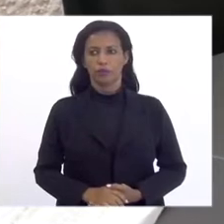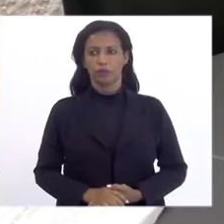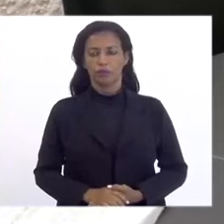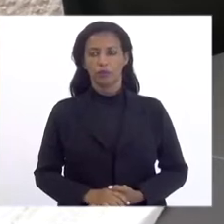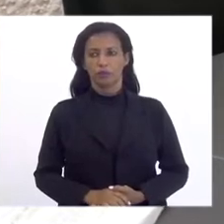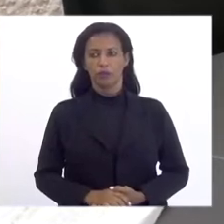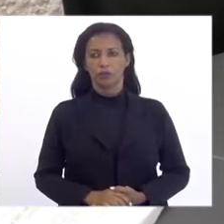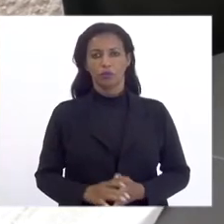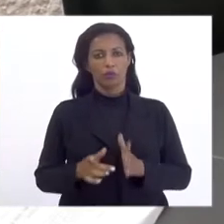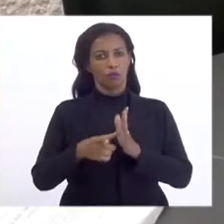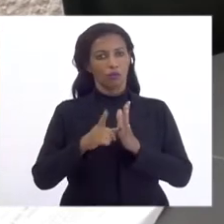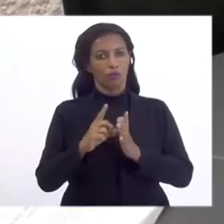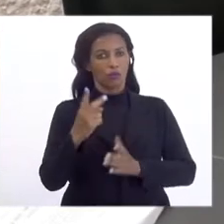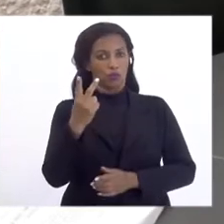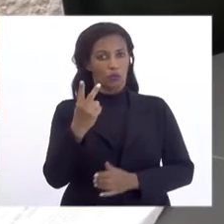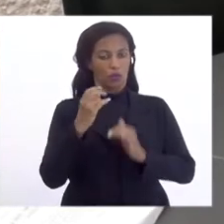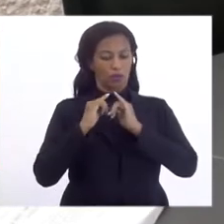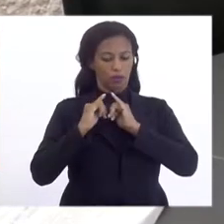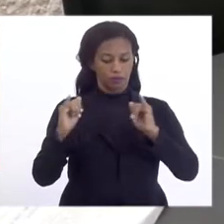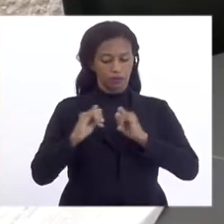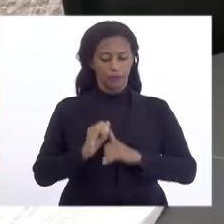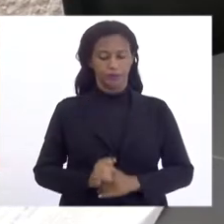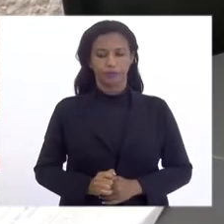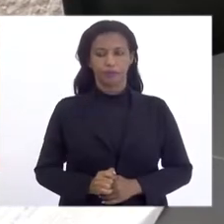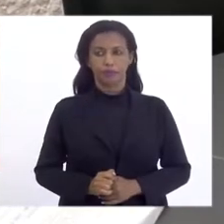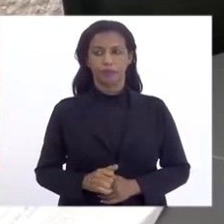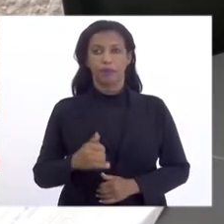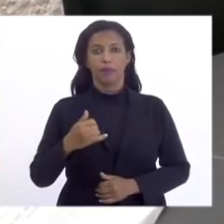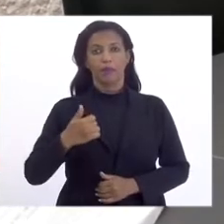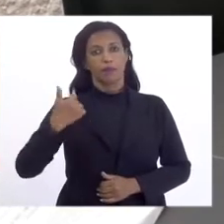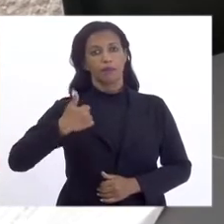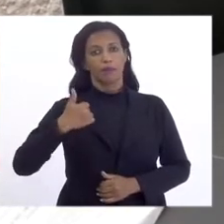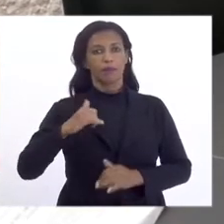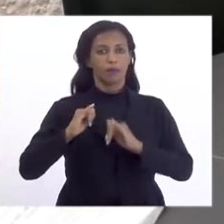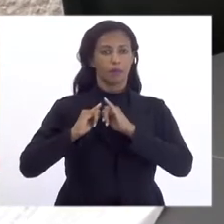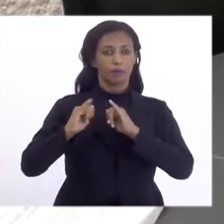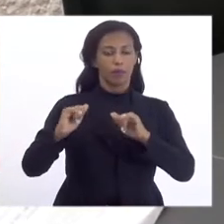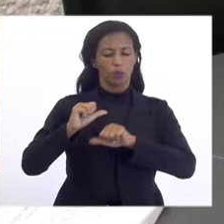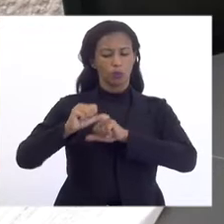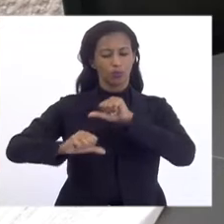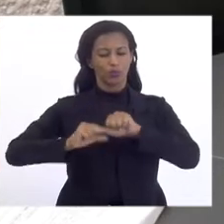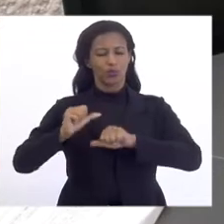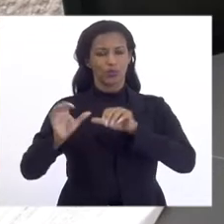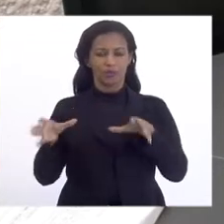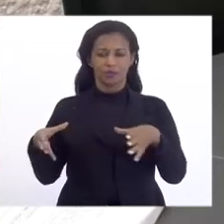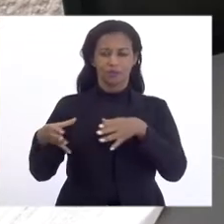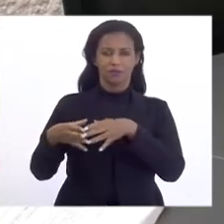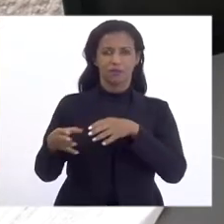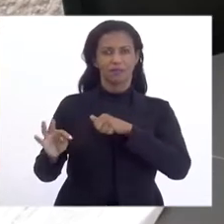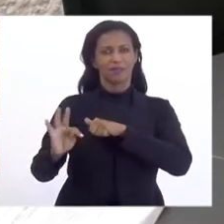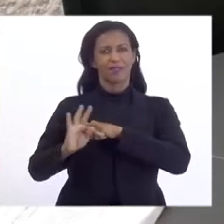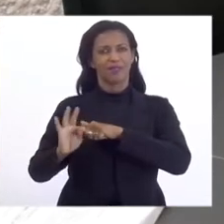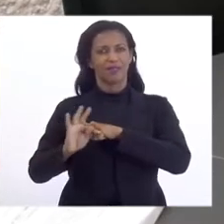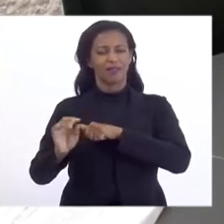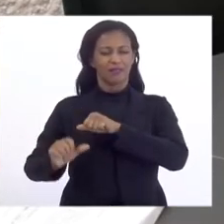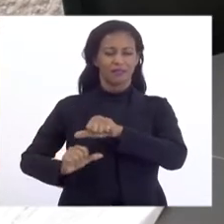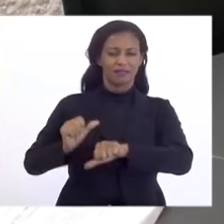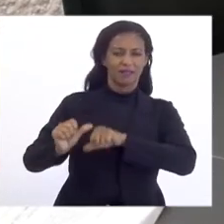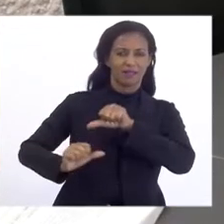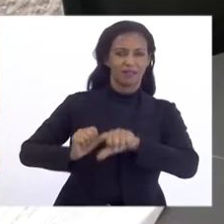Antes, dois avisos. Primeiro, anunciar aqui que a nossa equipe técnica teve uma mudança. Eu quero agradecer